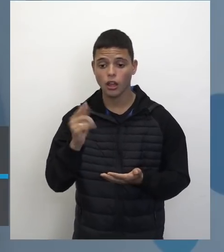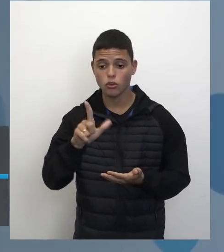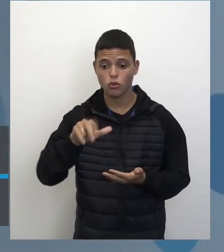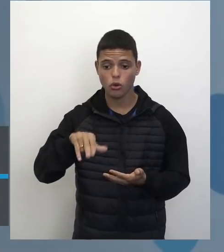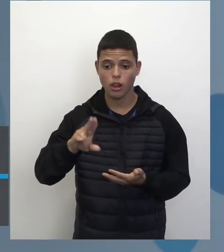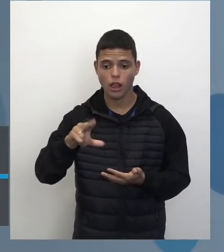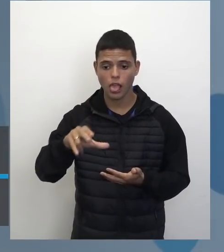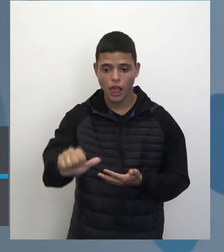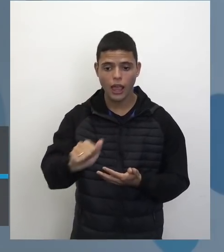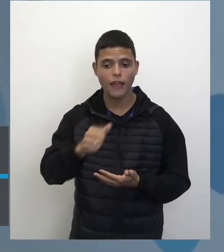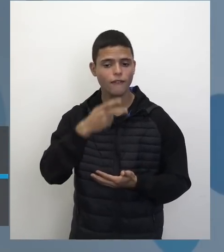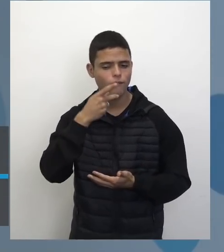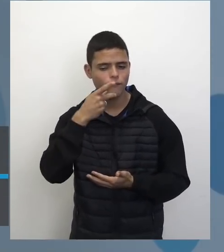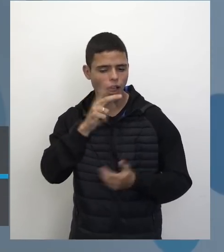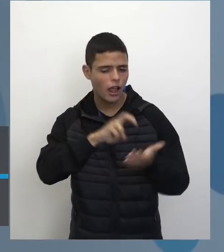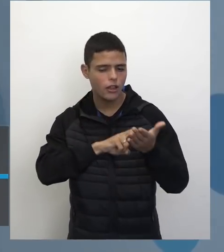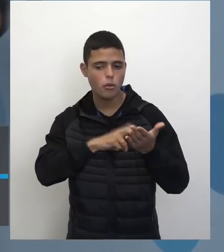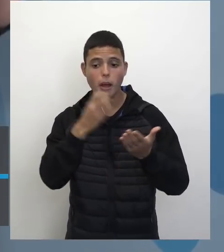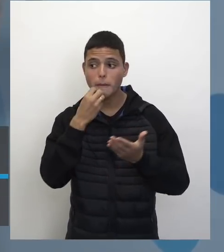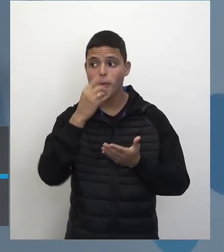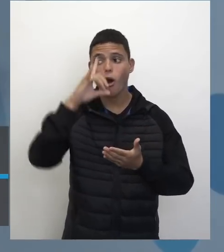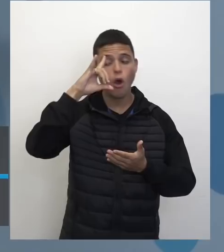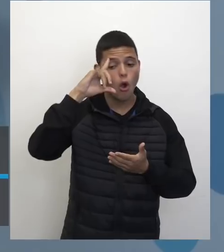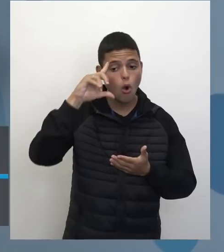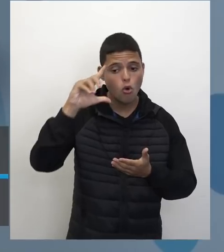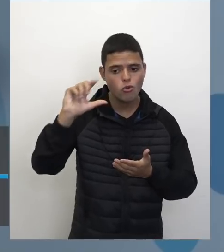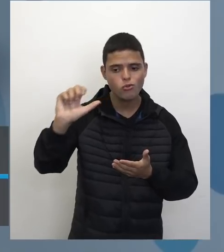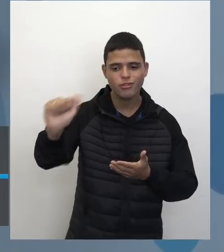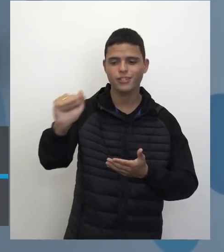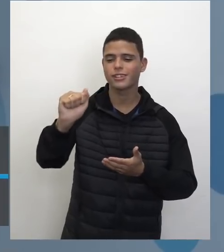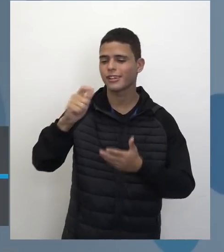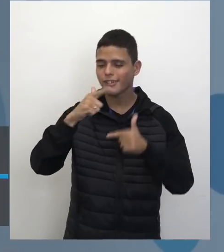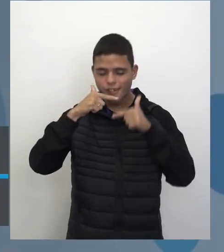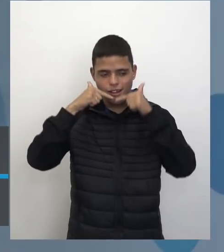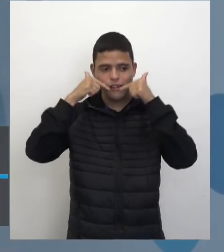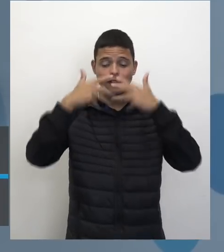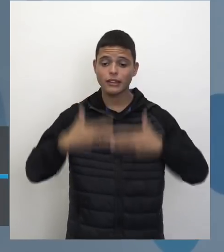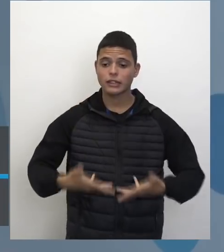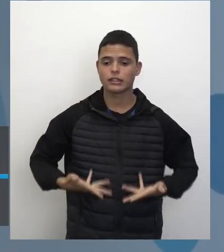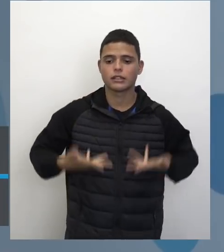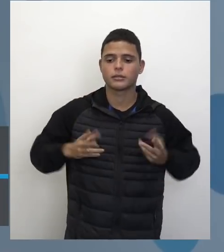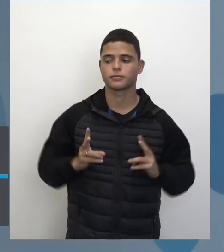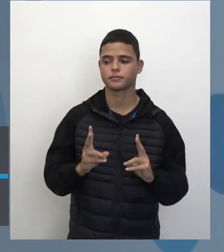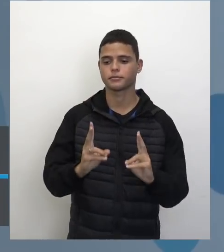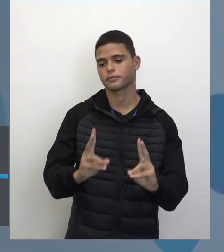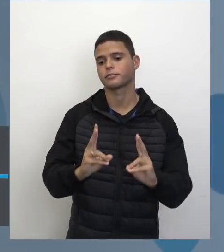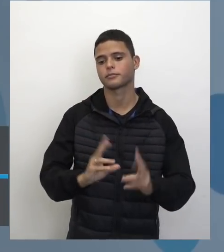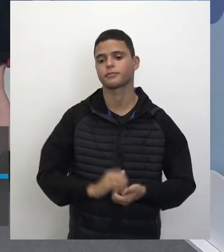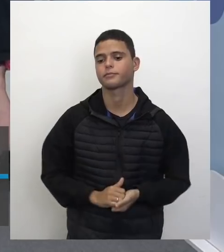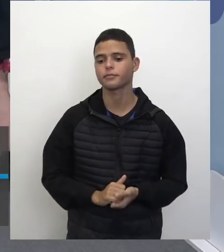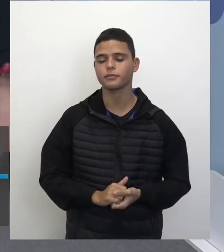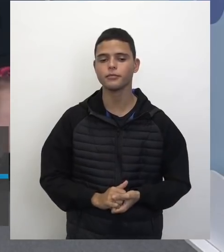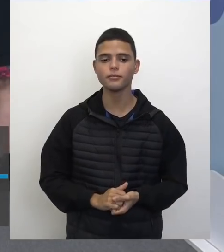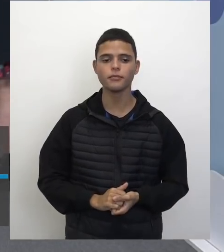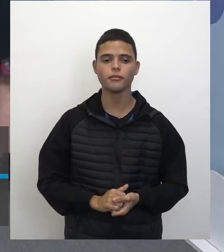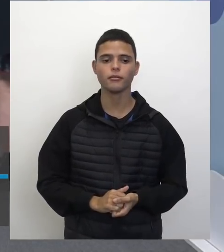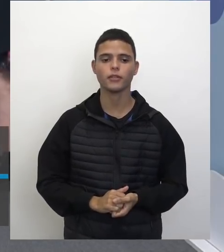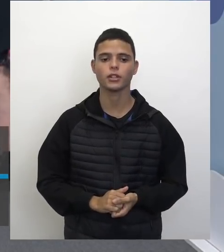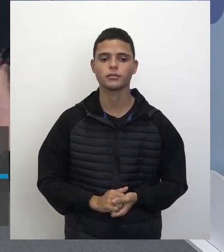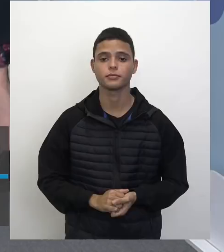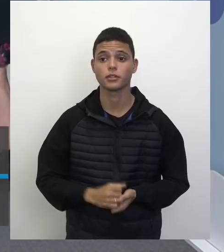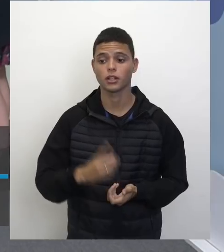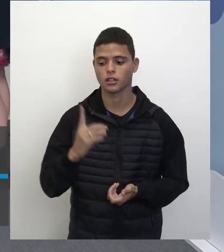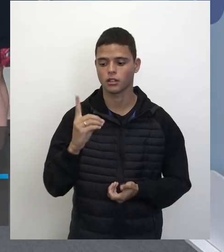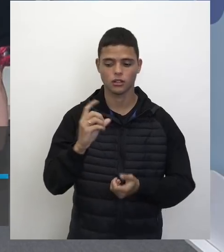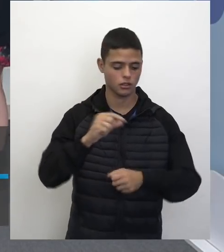fala, bom dia! Você acordou? Você não acredita o que eu já fiz hoje? Você tá assim, ó, tipo... É isso. 10 horas da